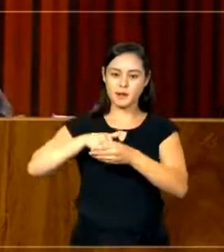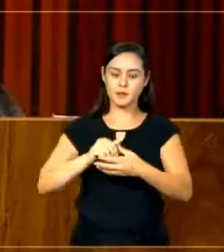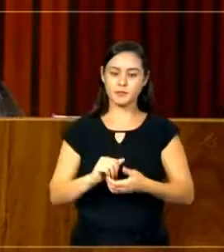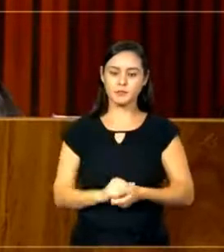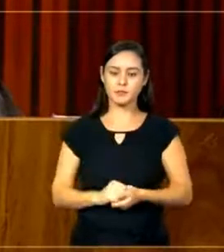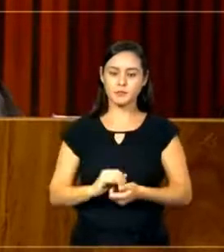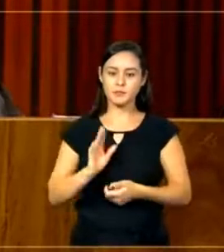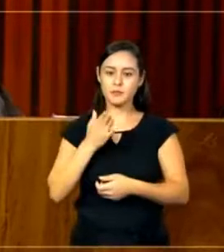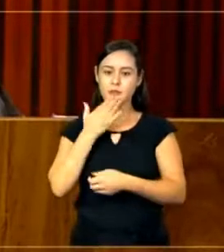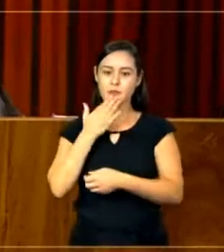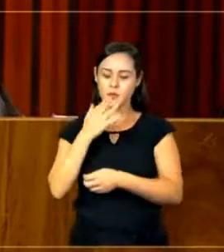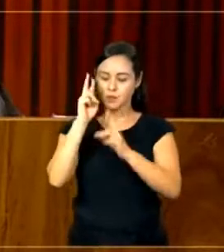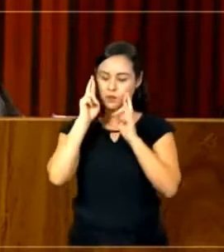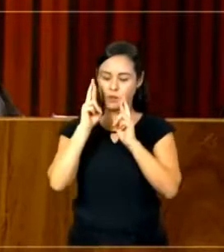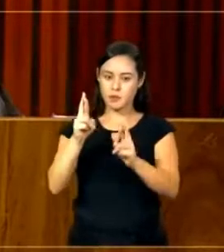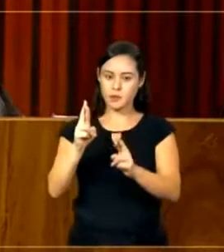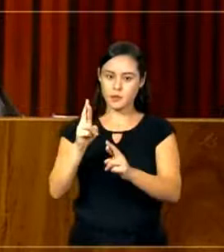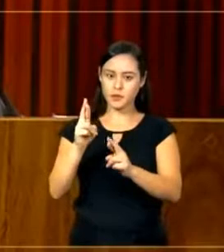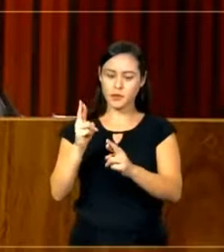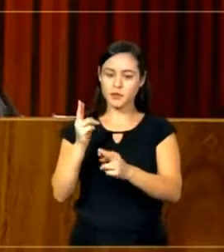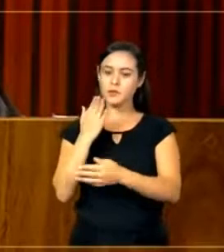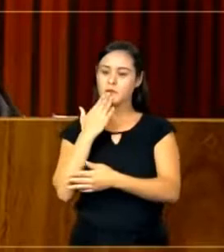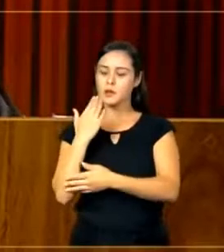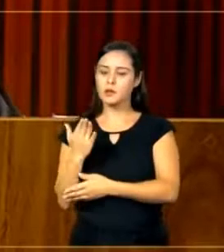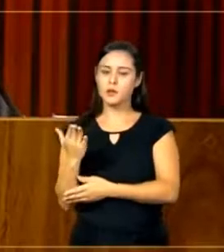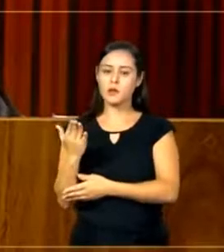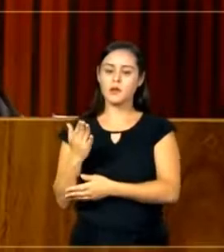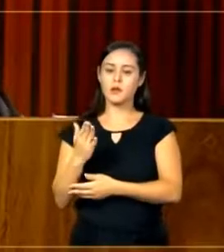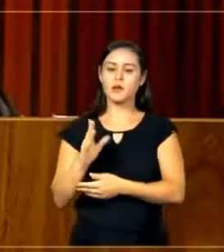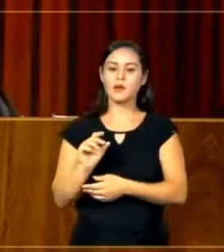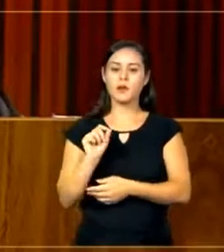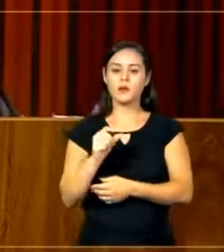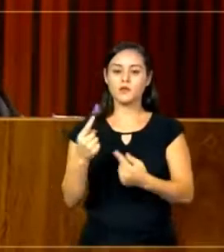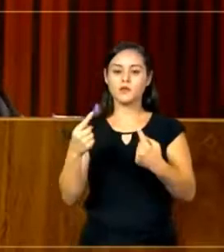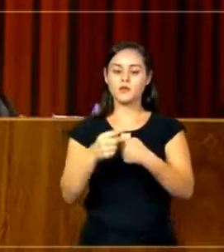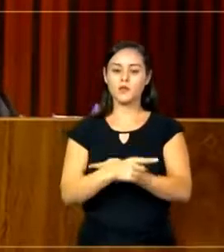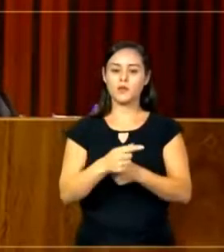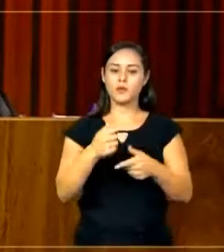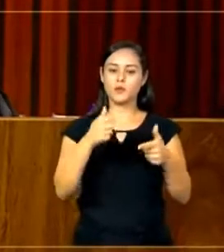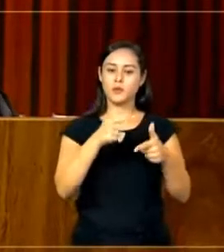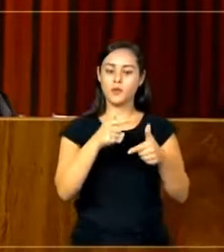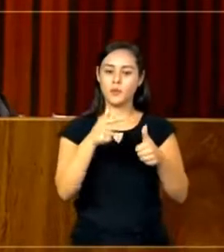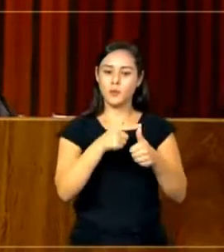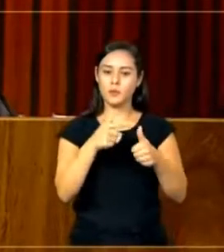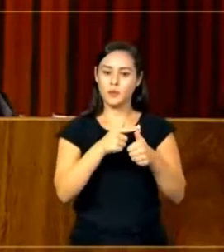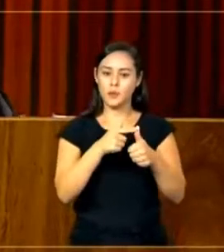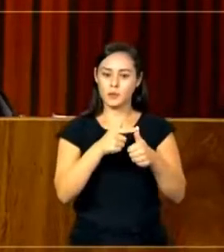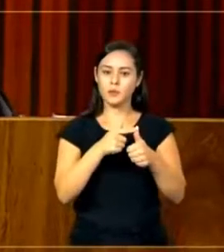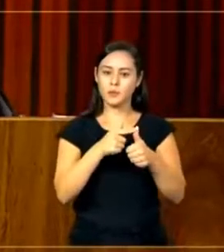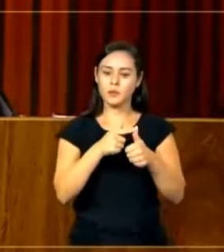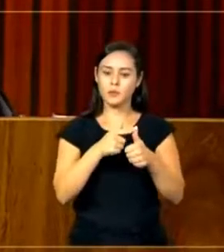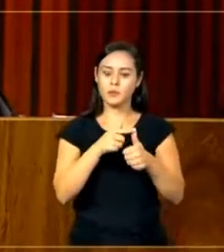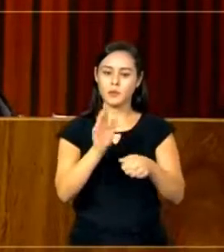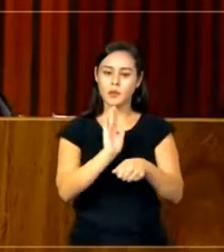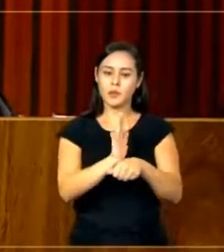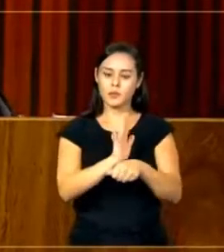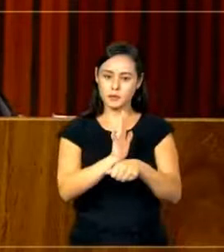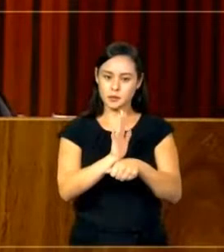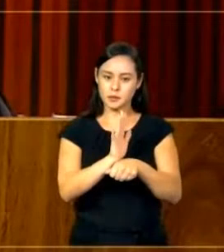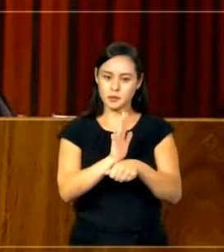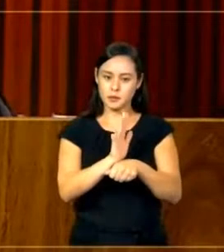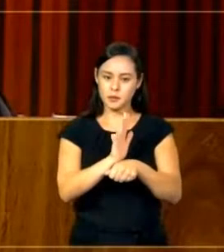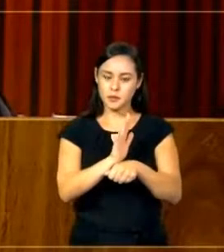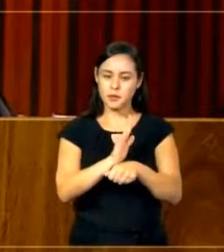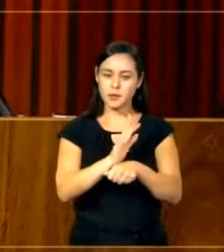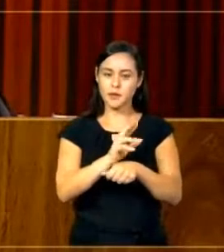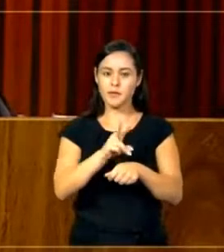Pedindo as mais respeitosas vênias, divirjo no ponto da suspensão da exibição do documentário referente ao